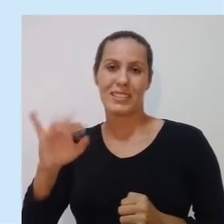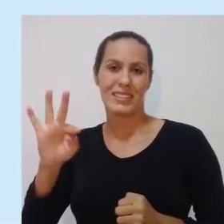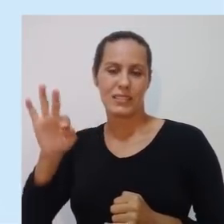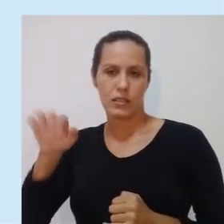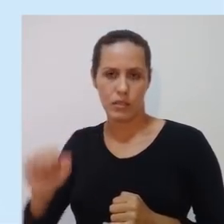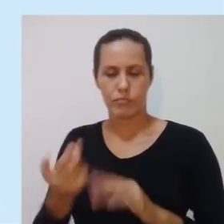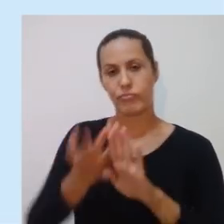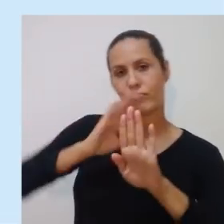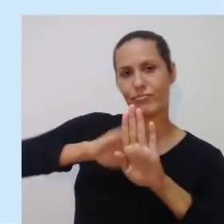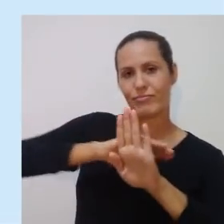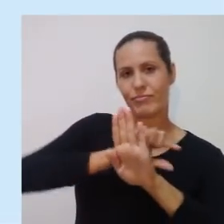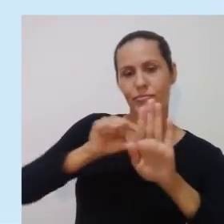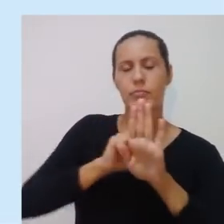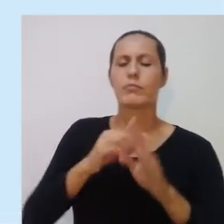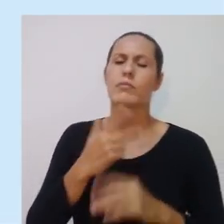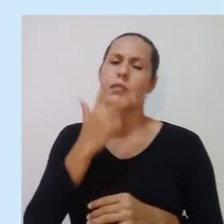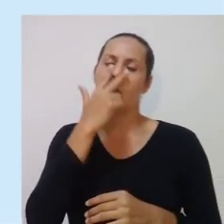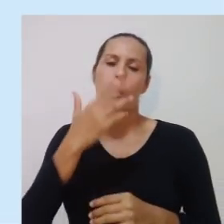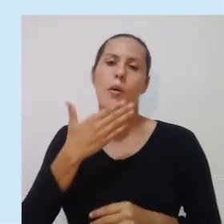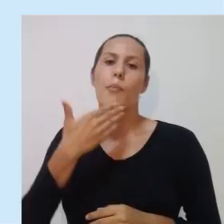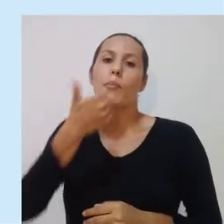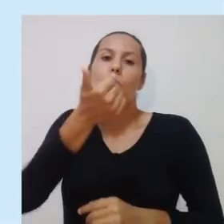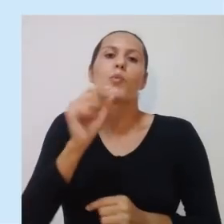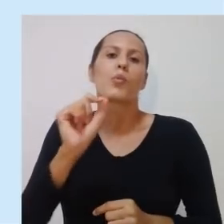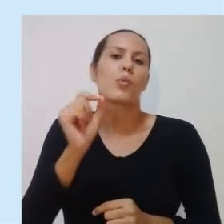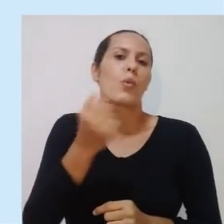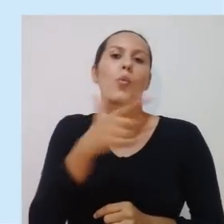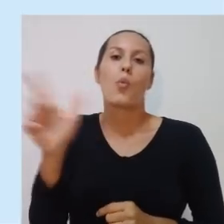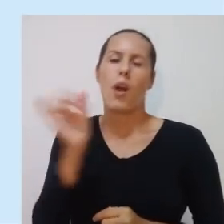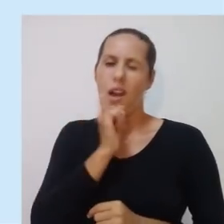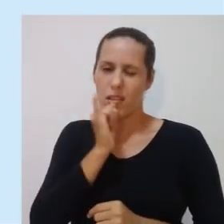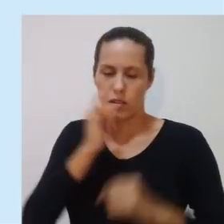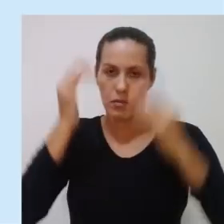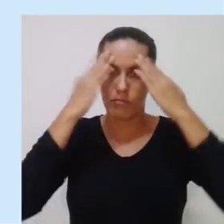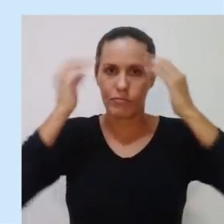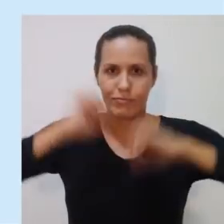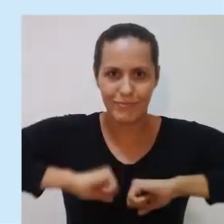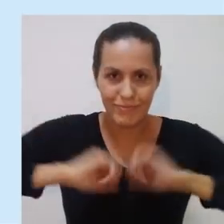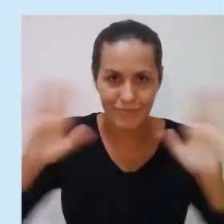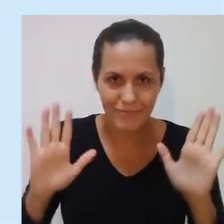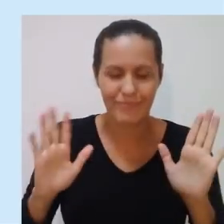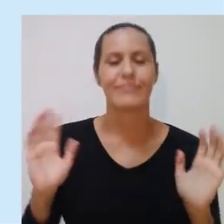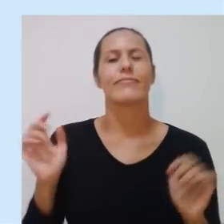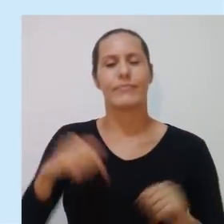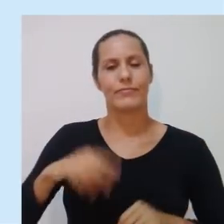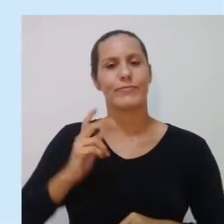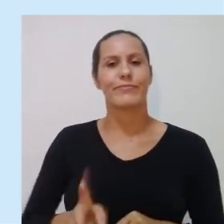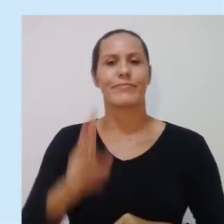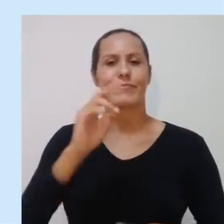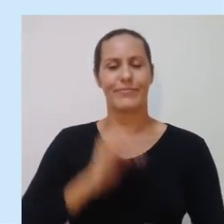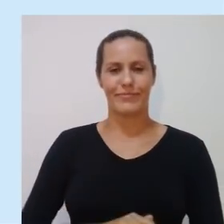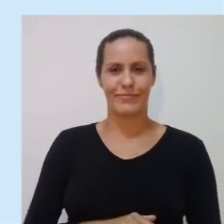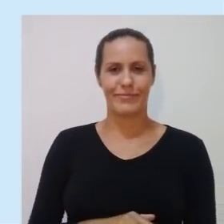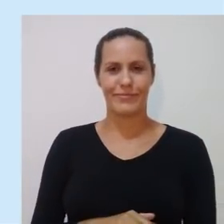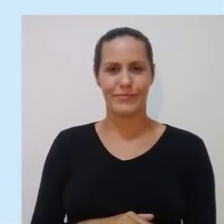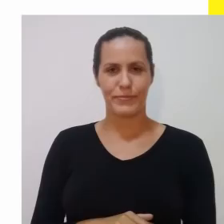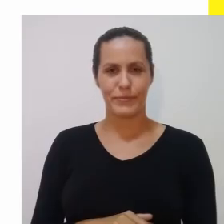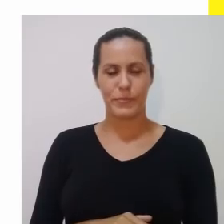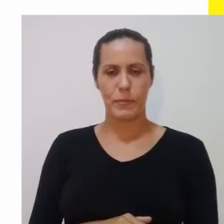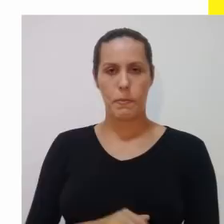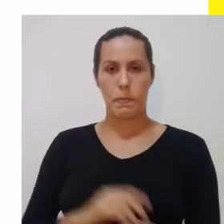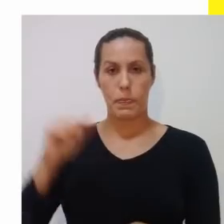nas entrelinhas. Mas eu acho que é melhor a gente ver um exemplo para ficar mais claro. Então vamos